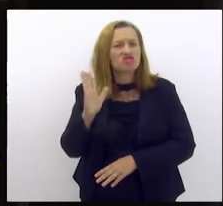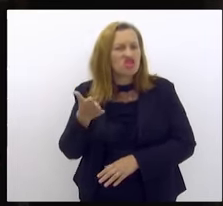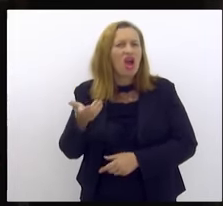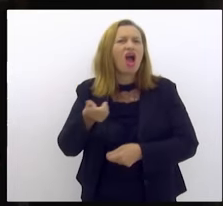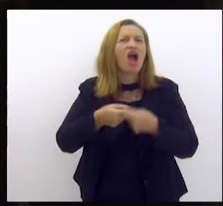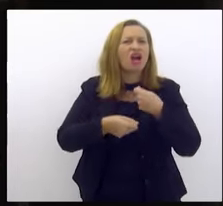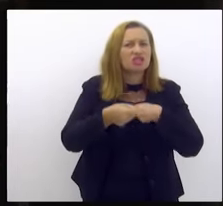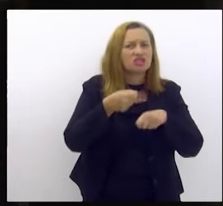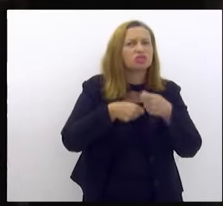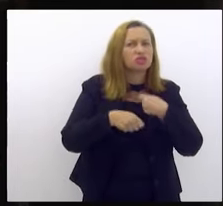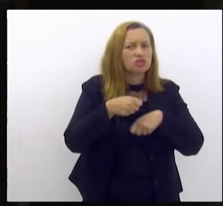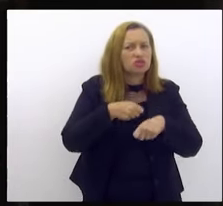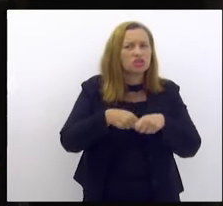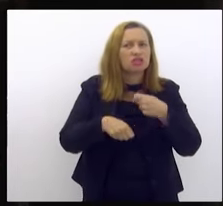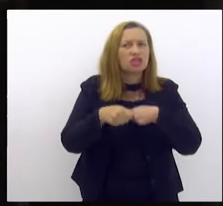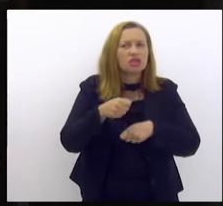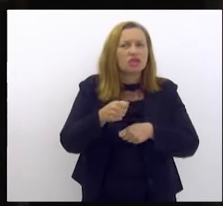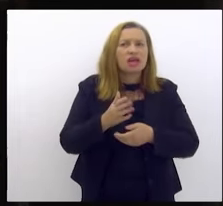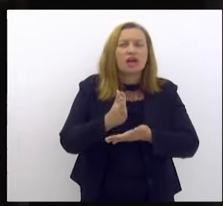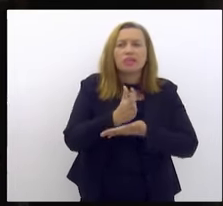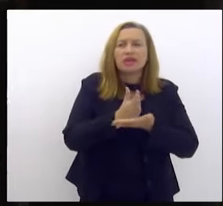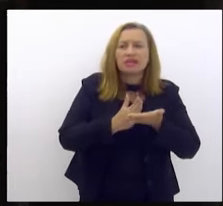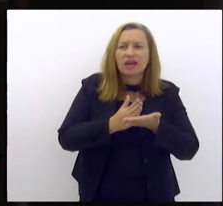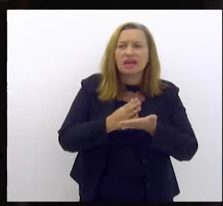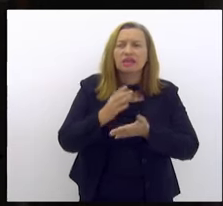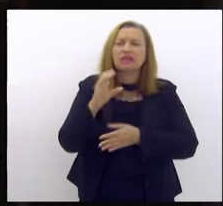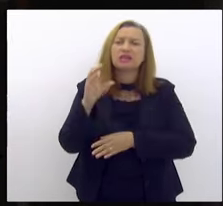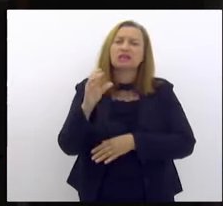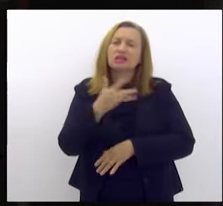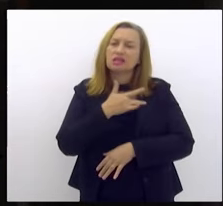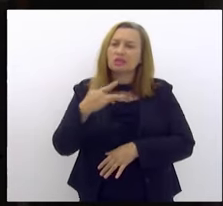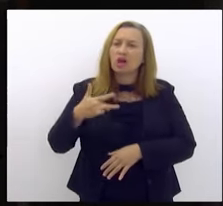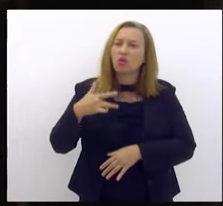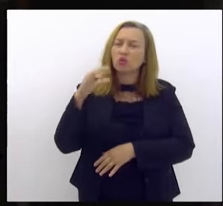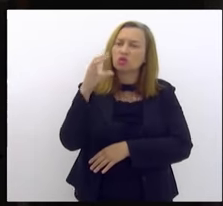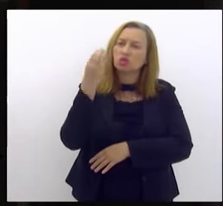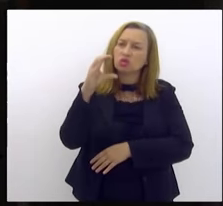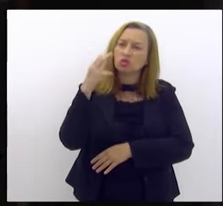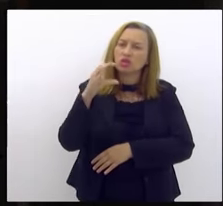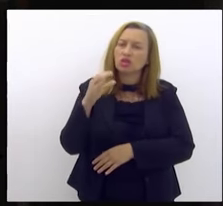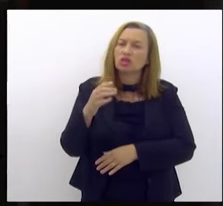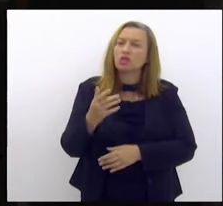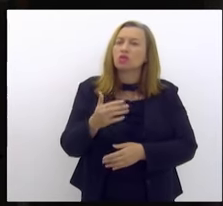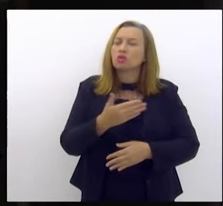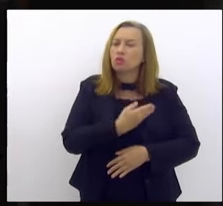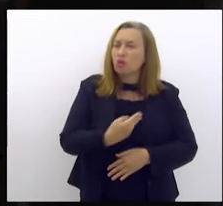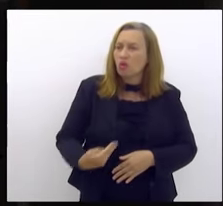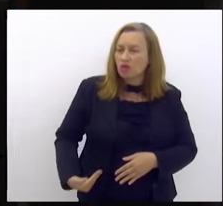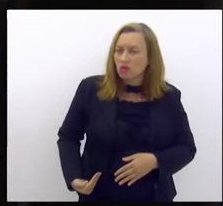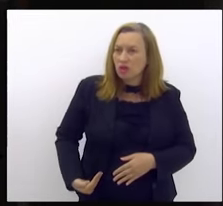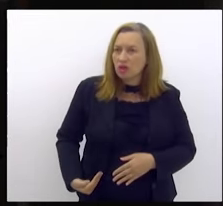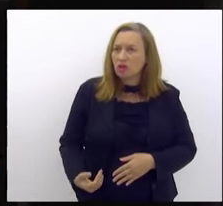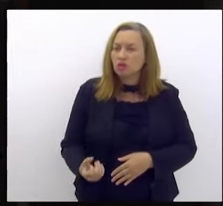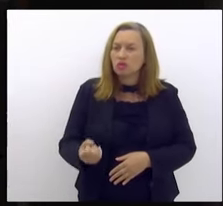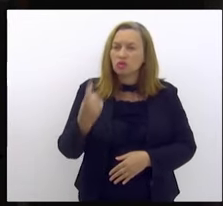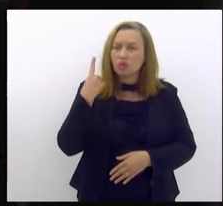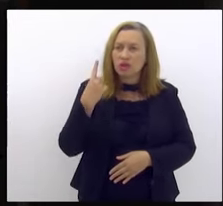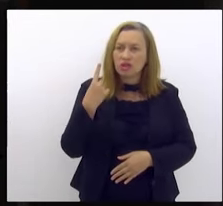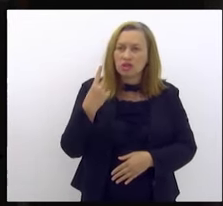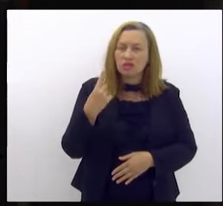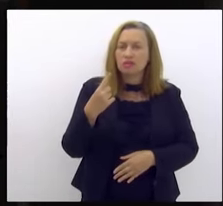administra parte da saúde de Niterói há mais de 10 anos, desde o governo corrupto do ex-presidiário Rodrigo